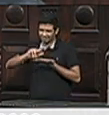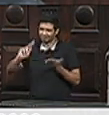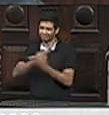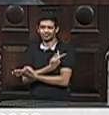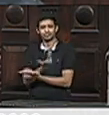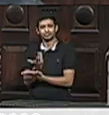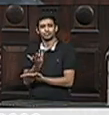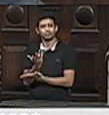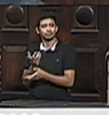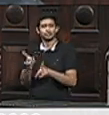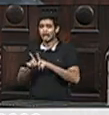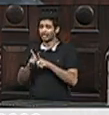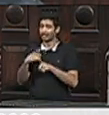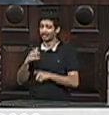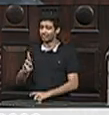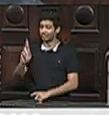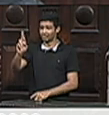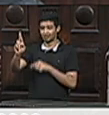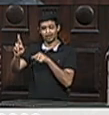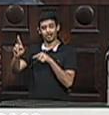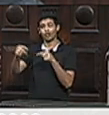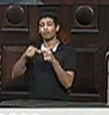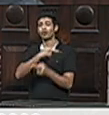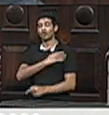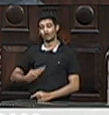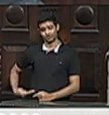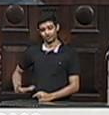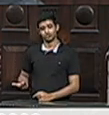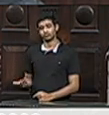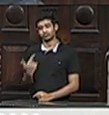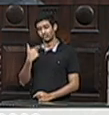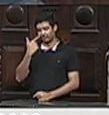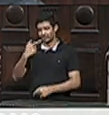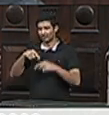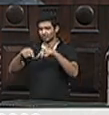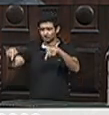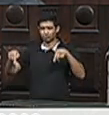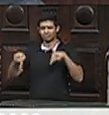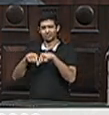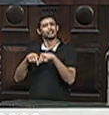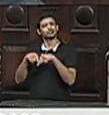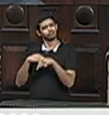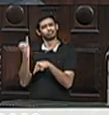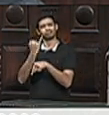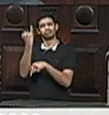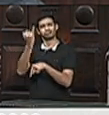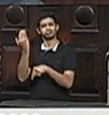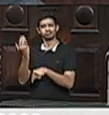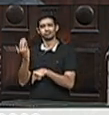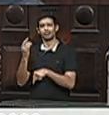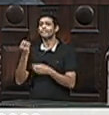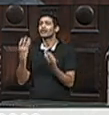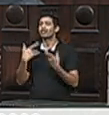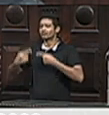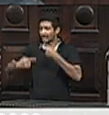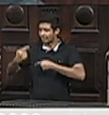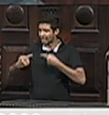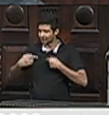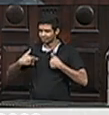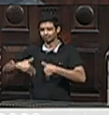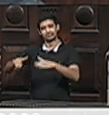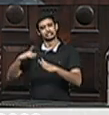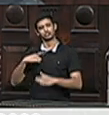diversas áreas. Lá estão representados os trabalhadores, principalmente através de pessoas indicadas